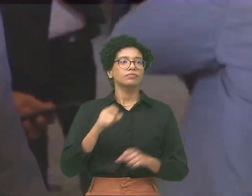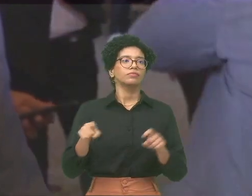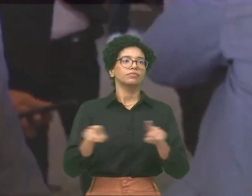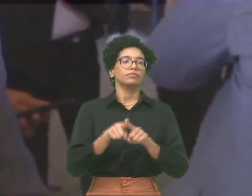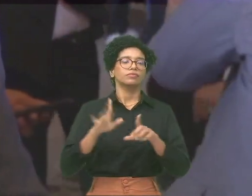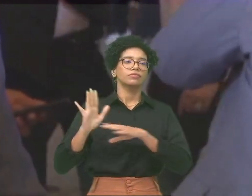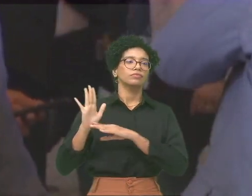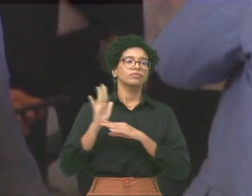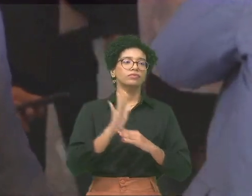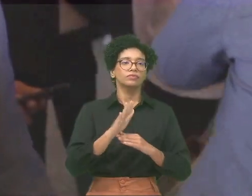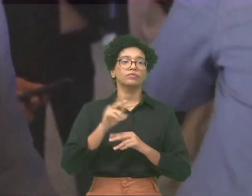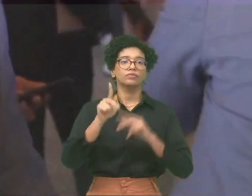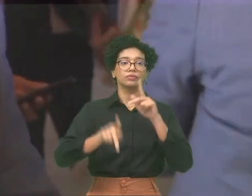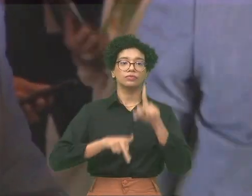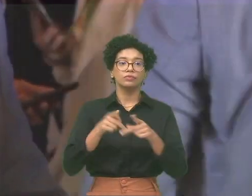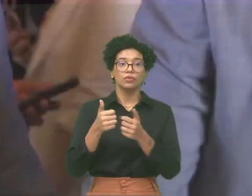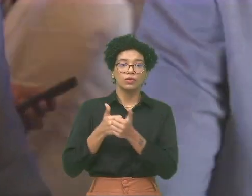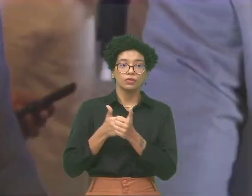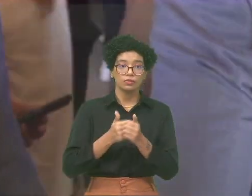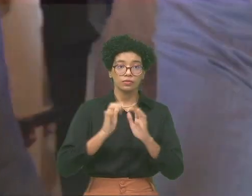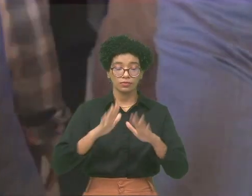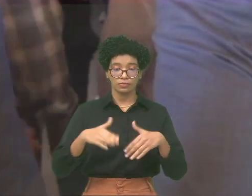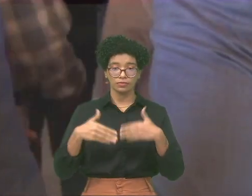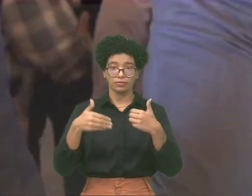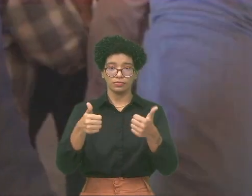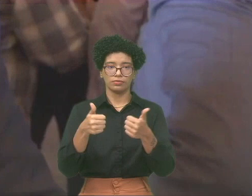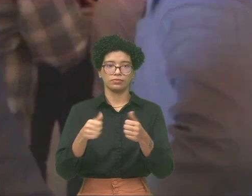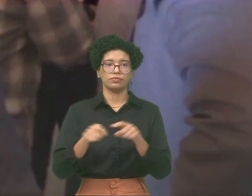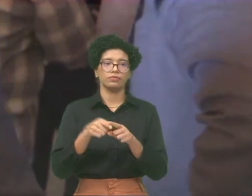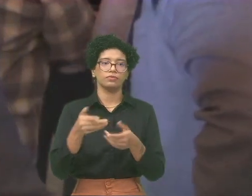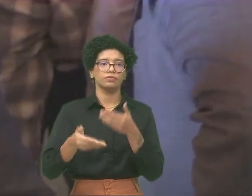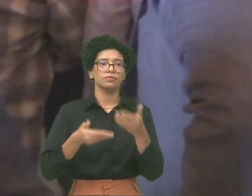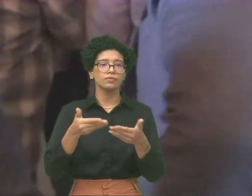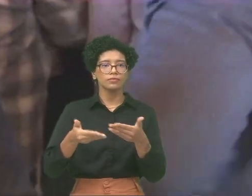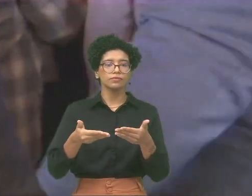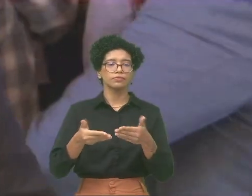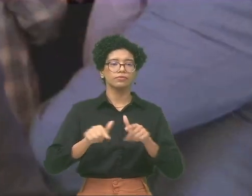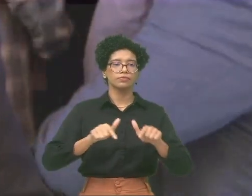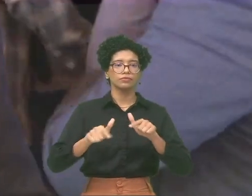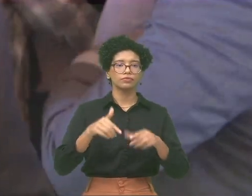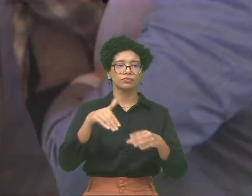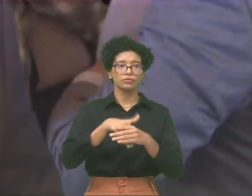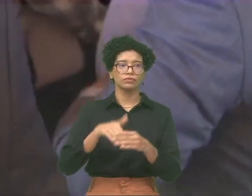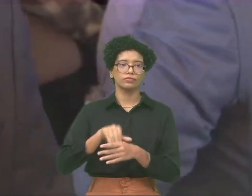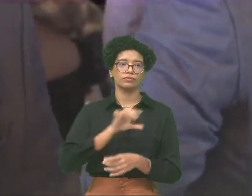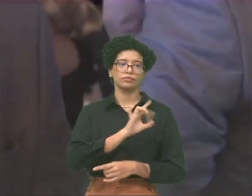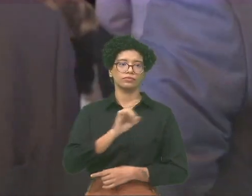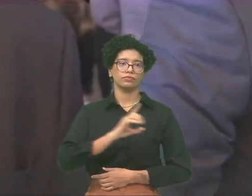vai ajudar, inclusive, a população a acompanhar melhor o trabalho e os votos e o posicionamento de cada parlamentar aqui nesta casa.